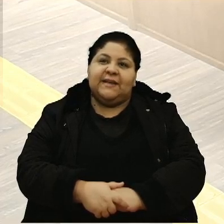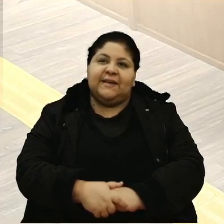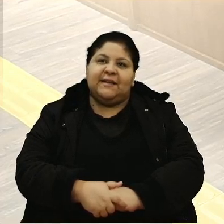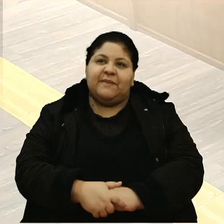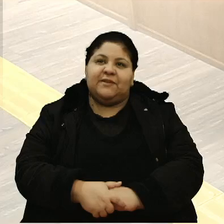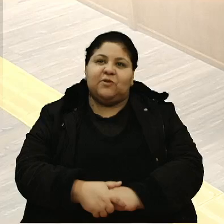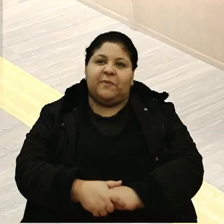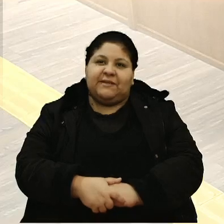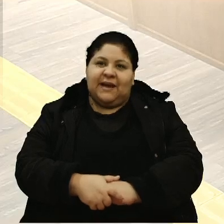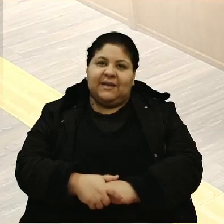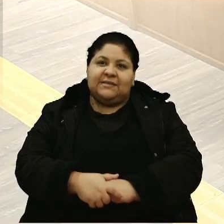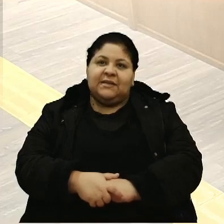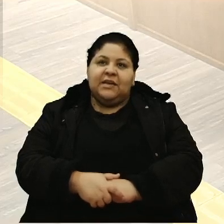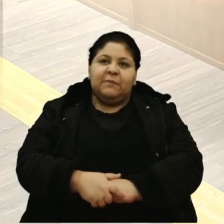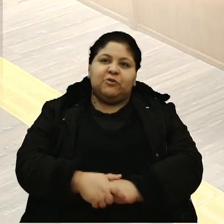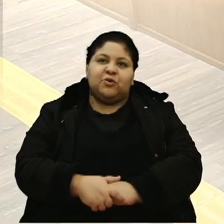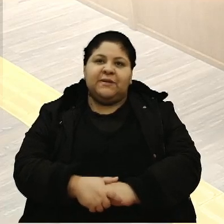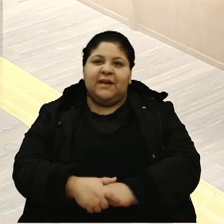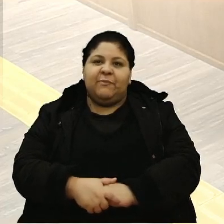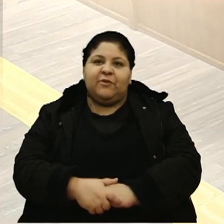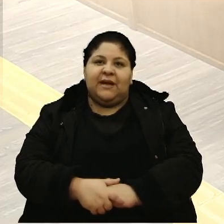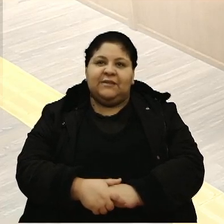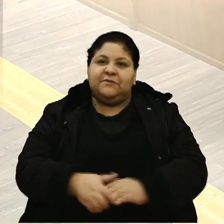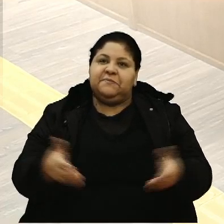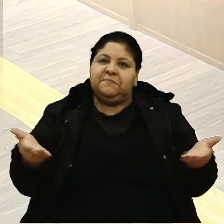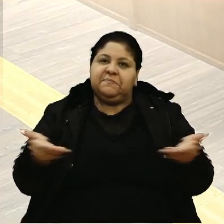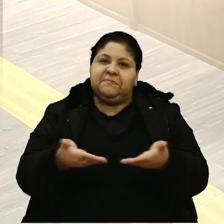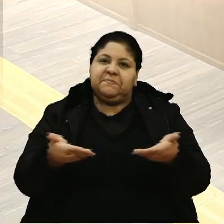Próxima vereadora inscrita, vereadora Gladys Frisso.